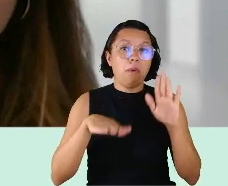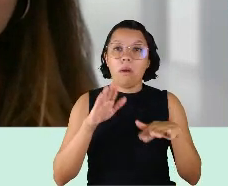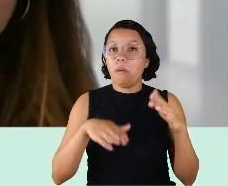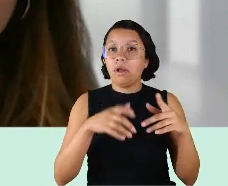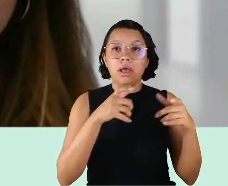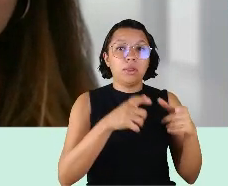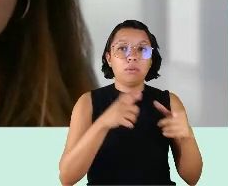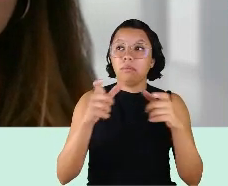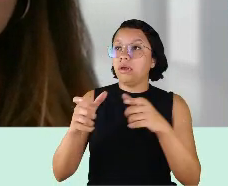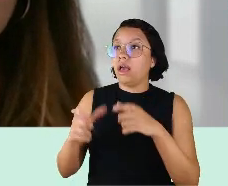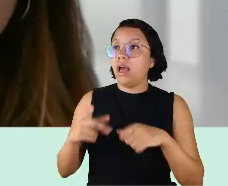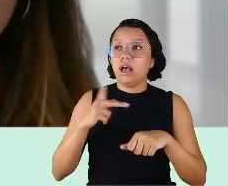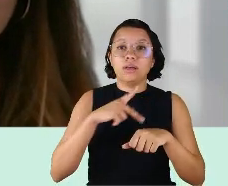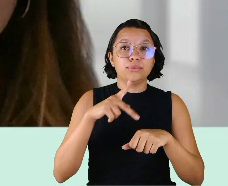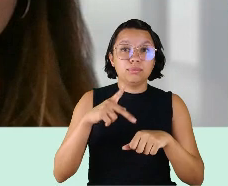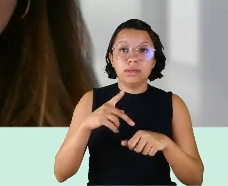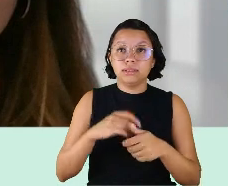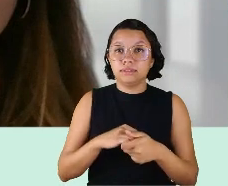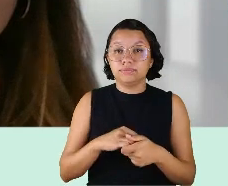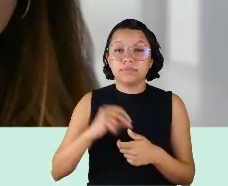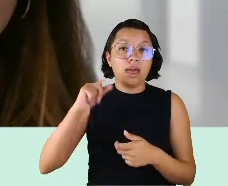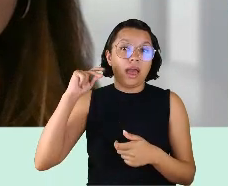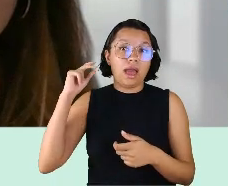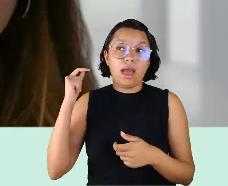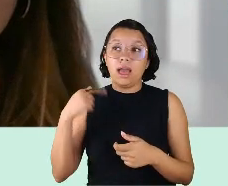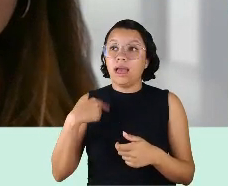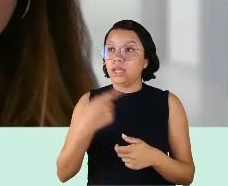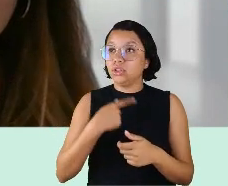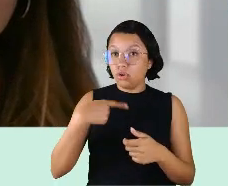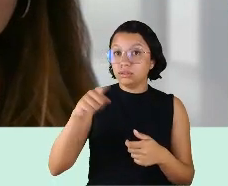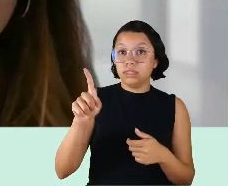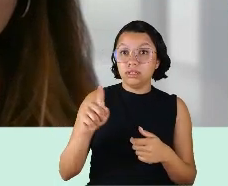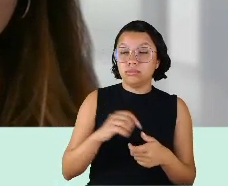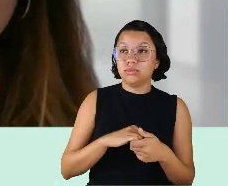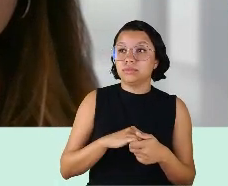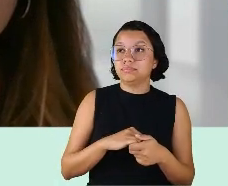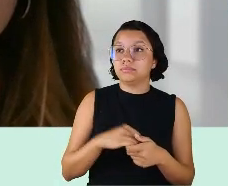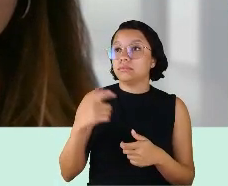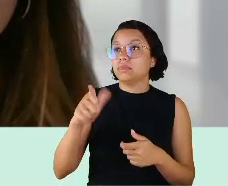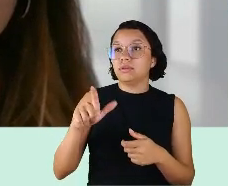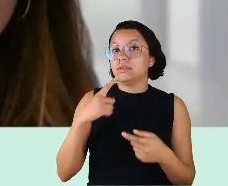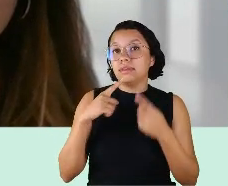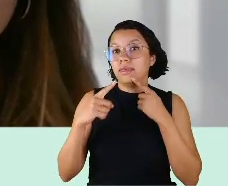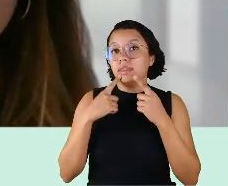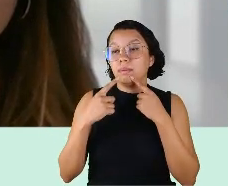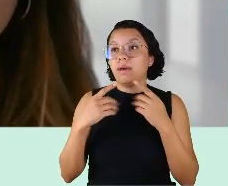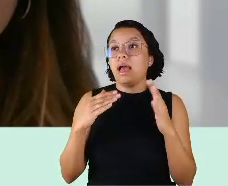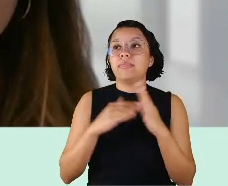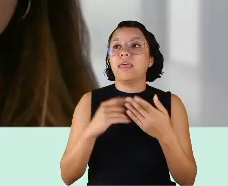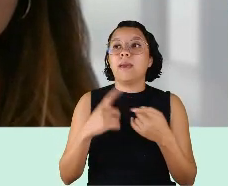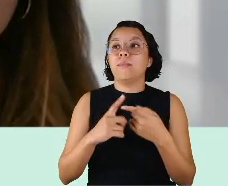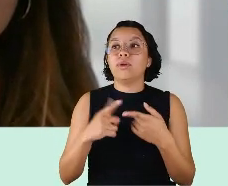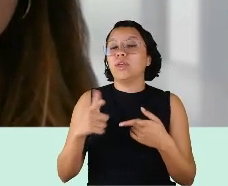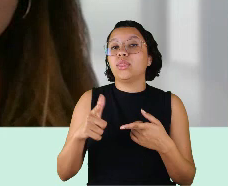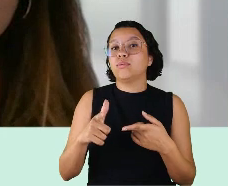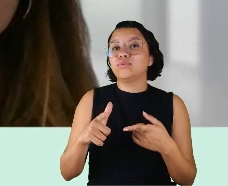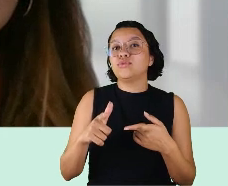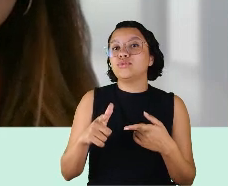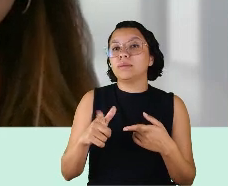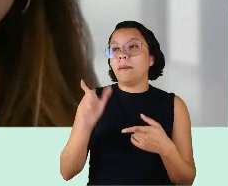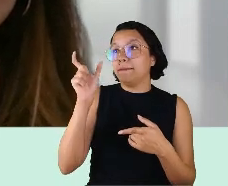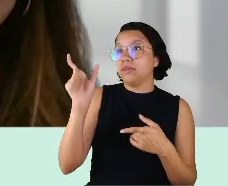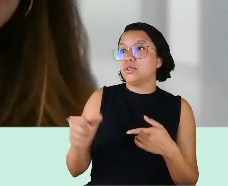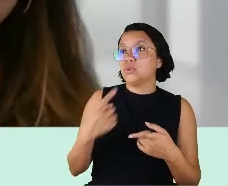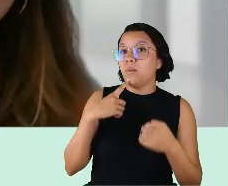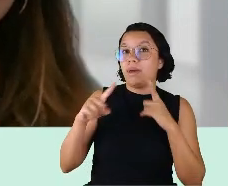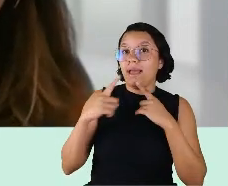desse país naquela época, né? E nós teríamos ido, e sem reclamar, até porque não tinha para quem reclamar